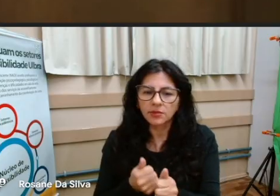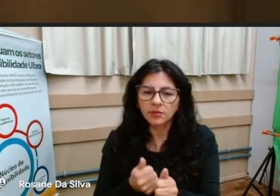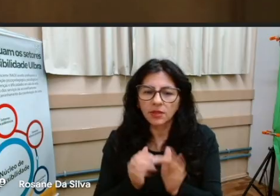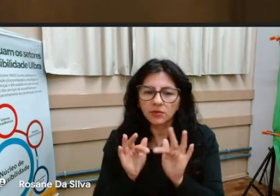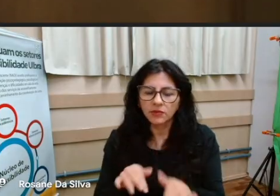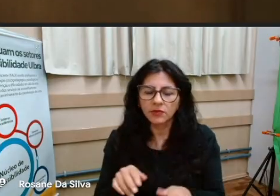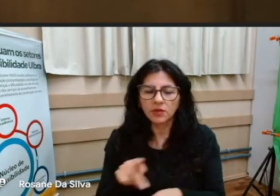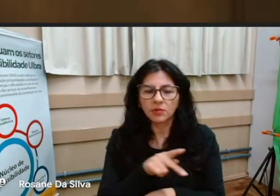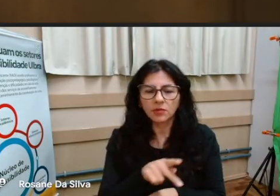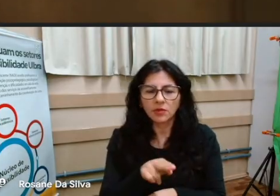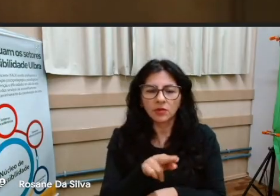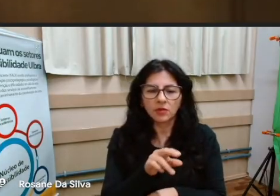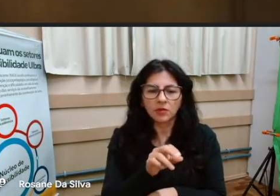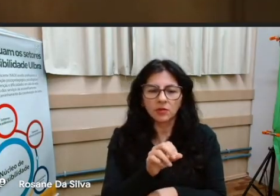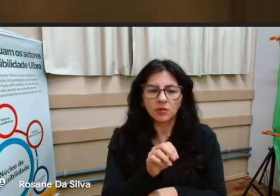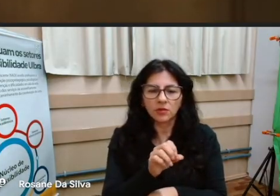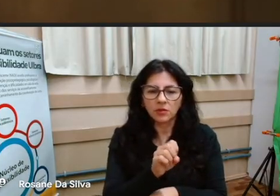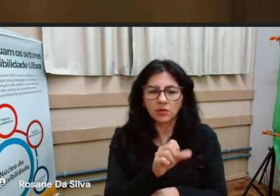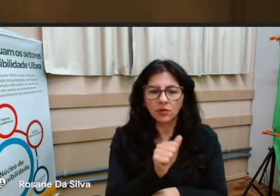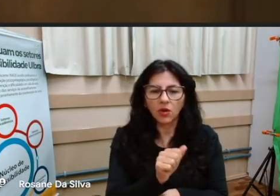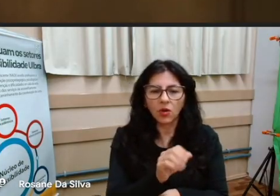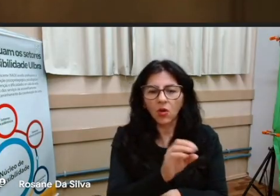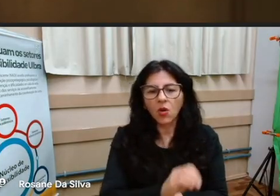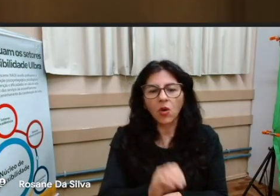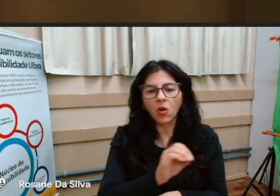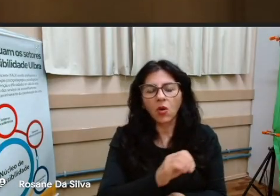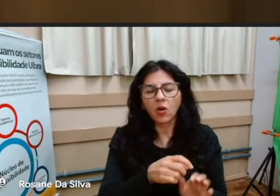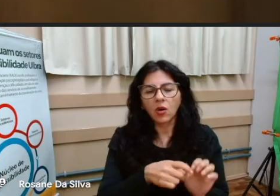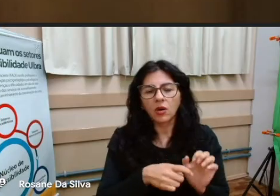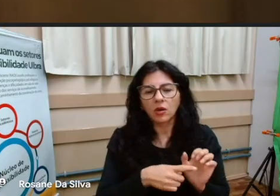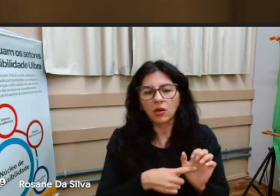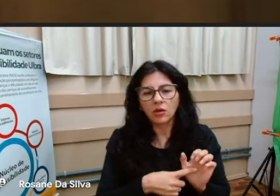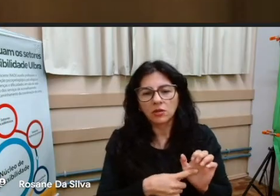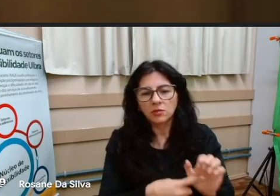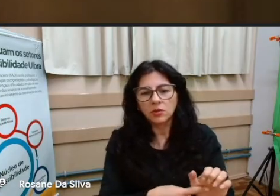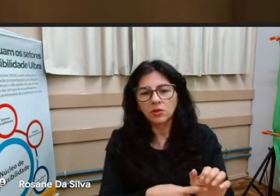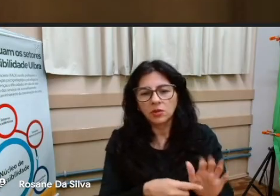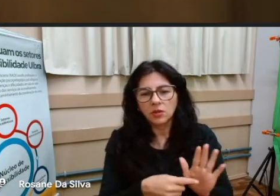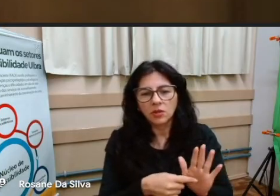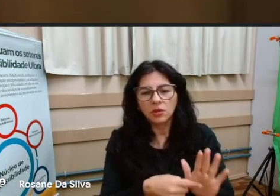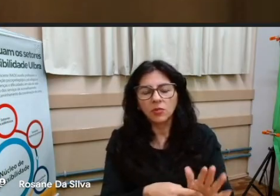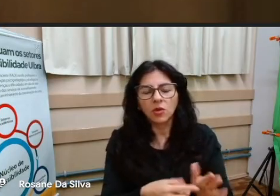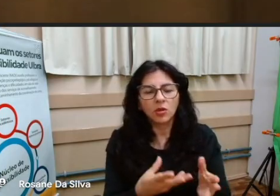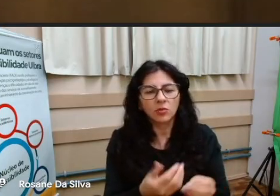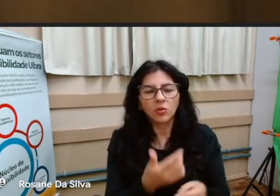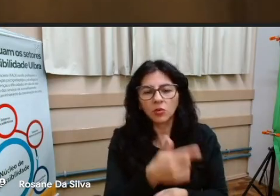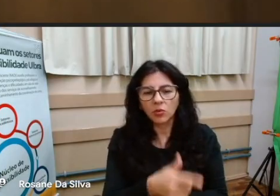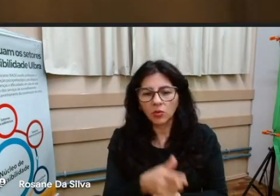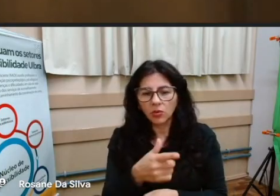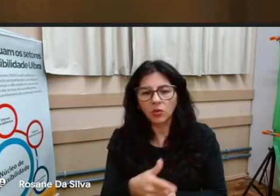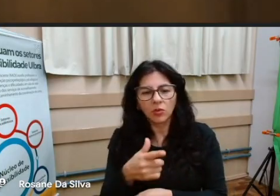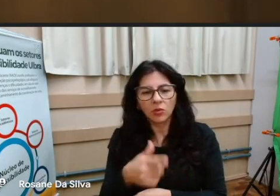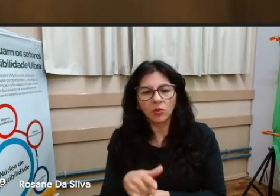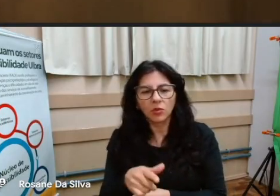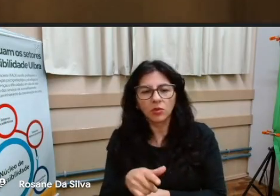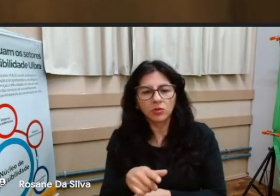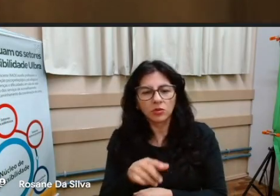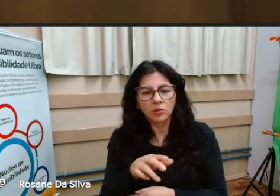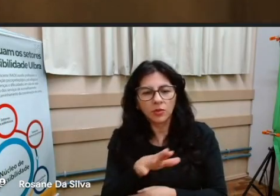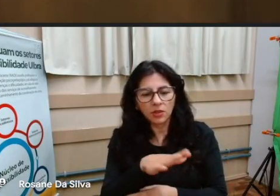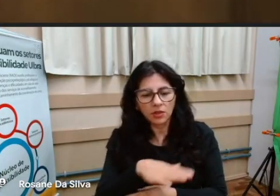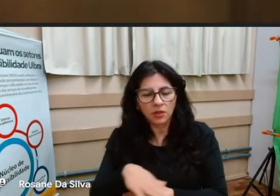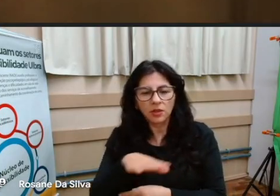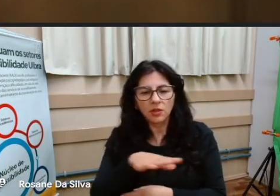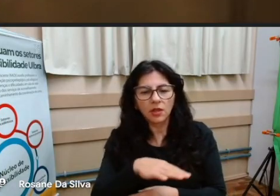final a professora Rosa aqui excelentes ótimas Exposições que desencadeiam muitas sobre